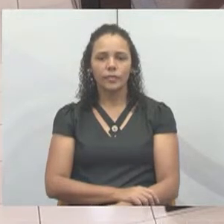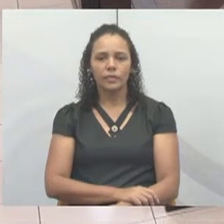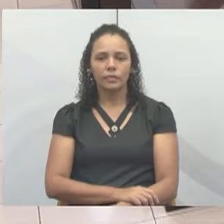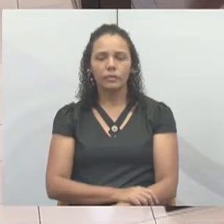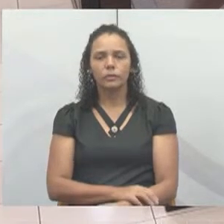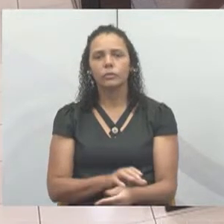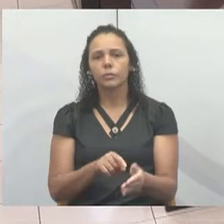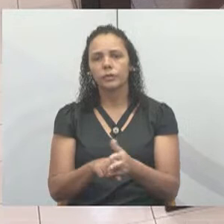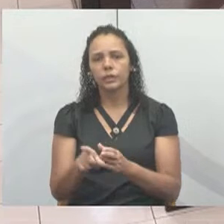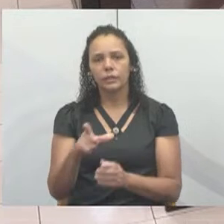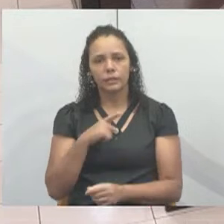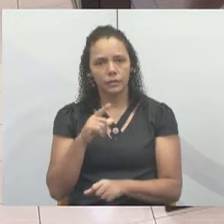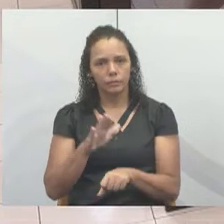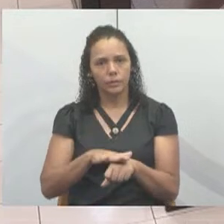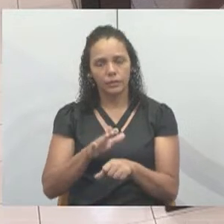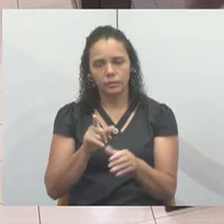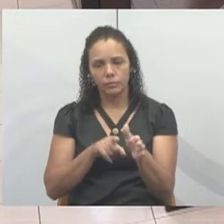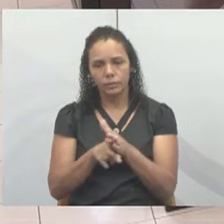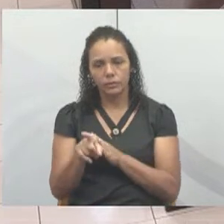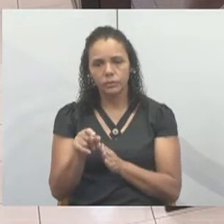Mais alguém?